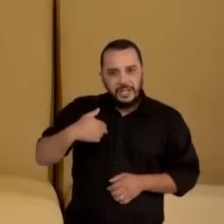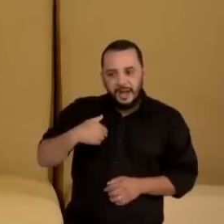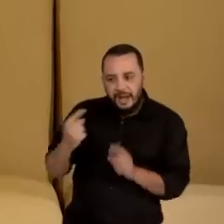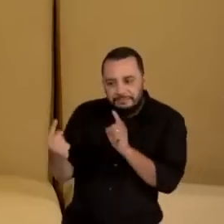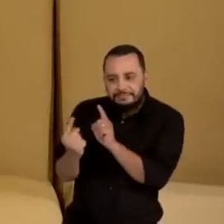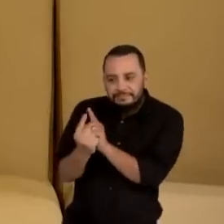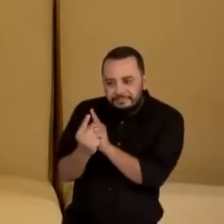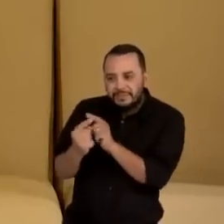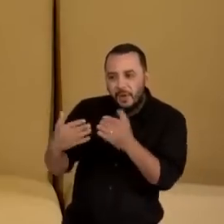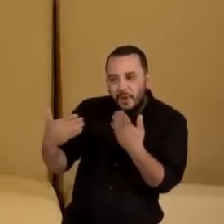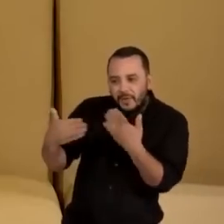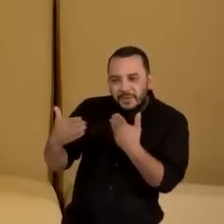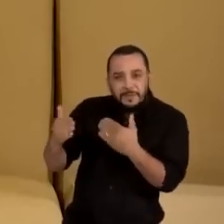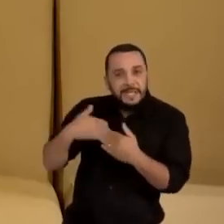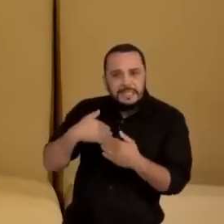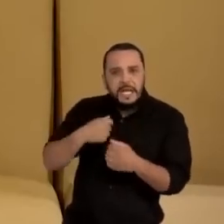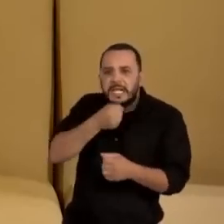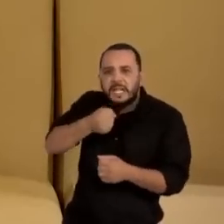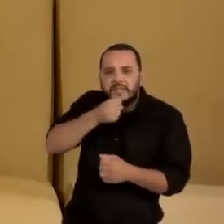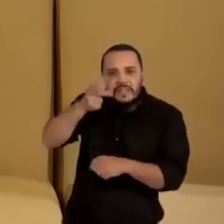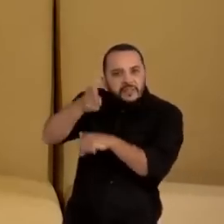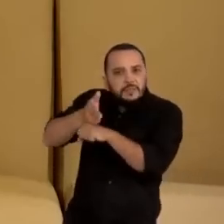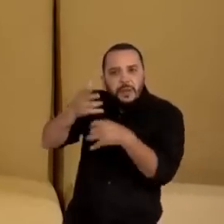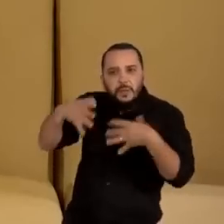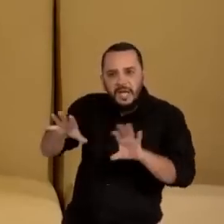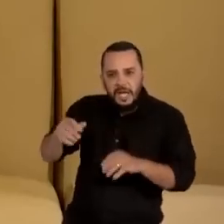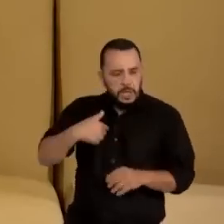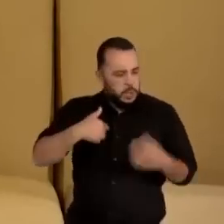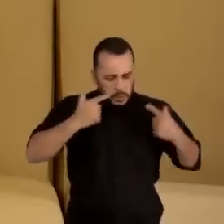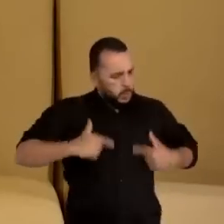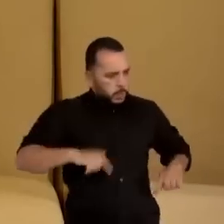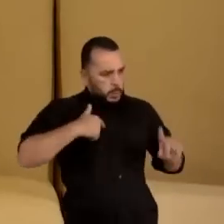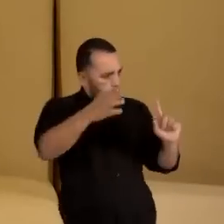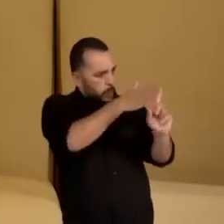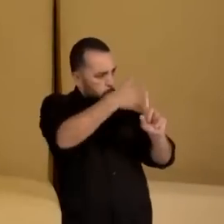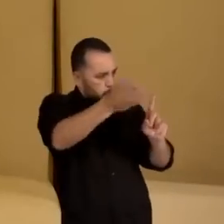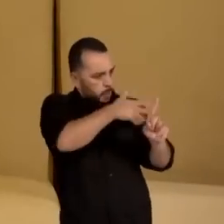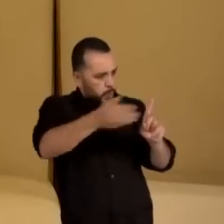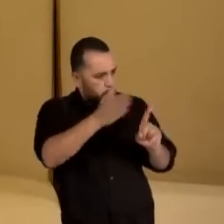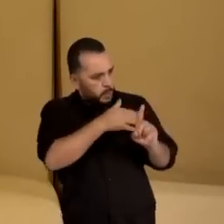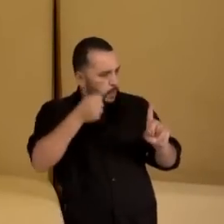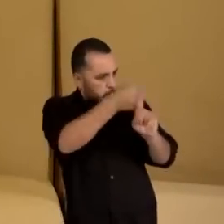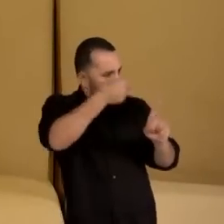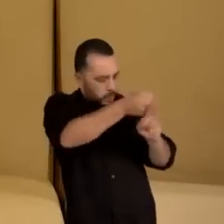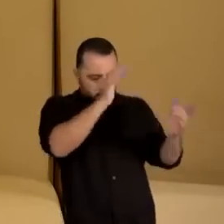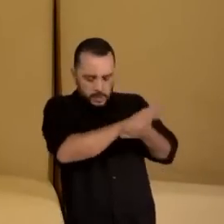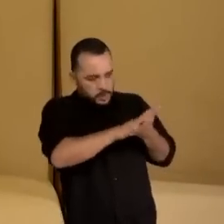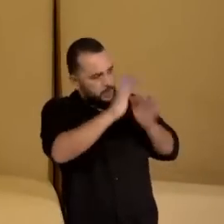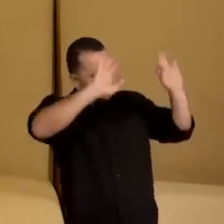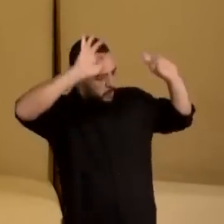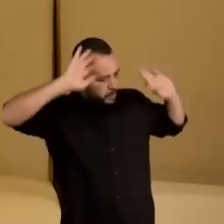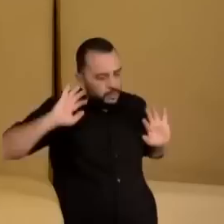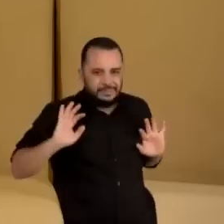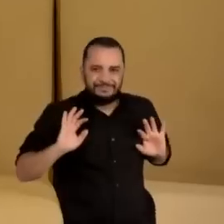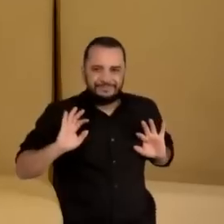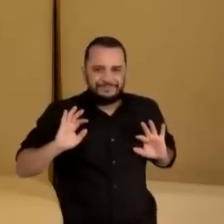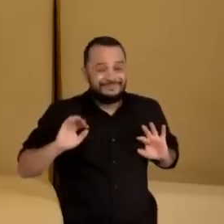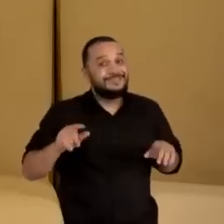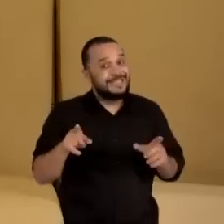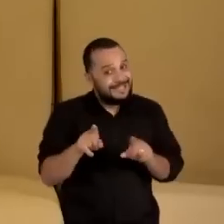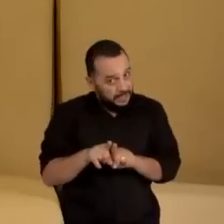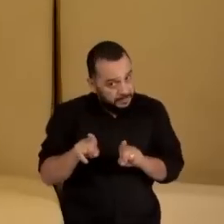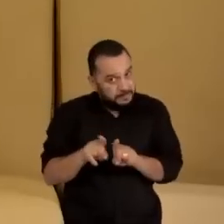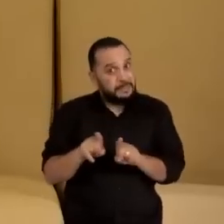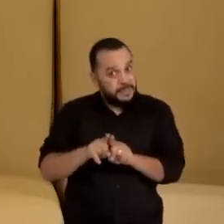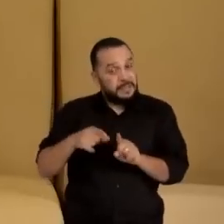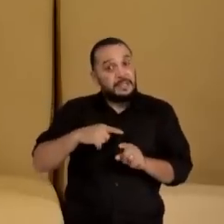gravar entrevista. O delegado negou qualquer tipo de tortura cometida por ele ou por seus subordinados. Ele também afirmou que os laudos